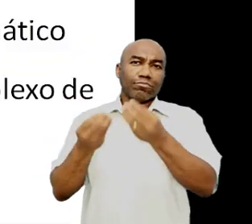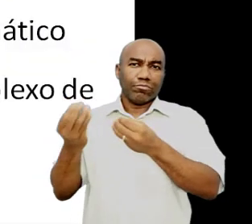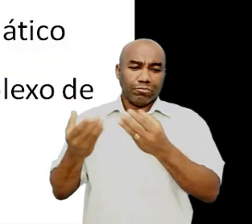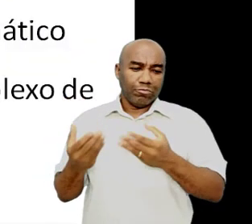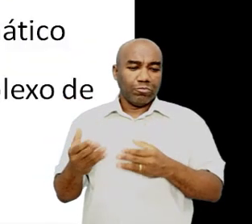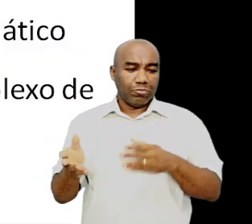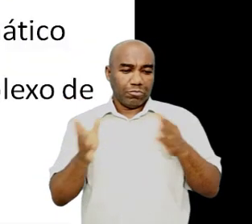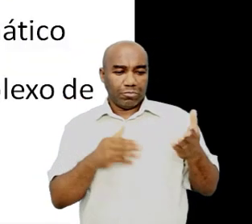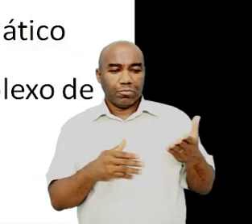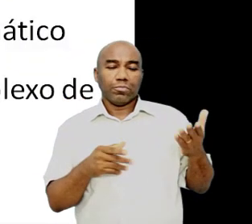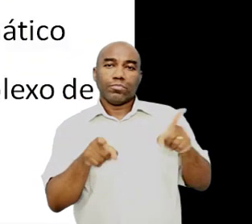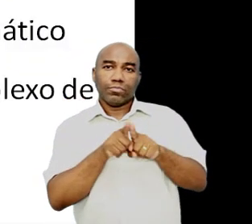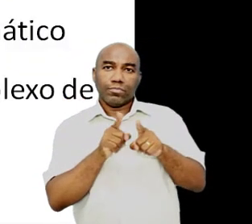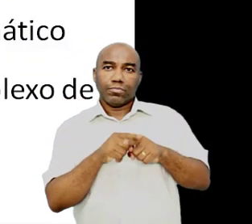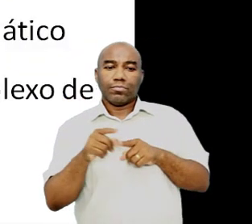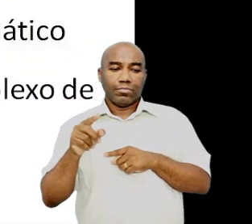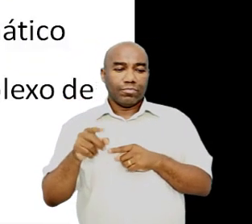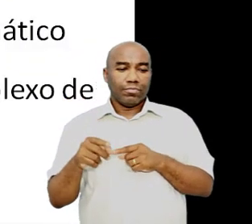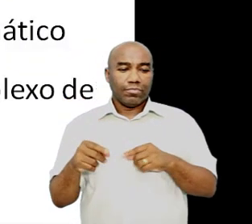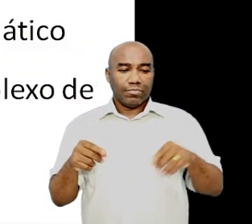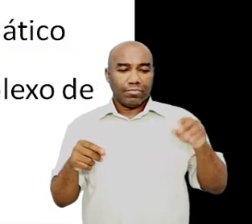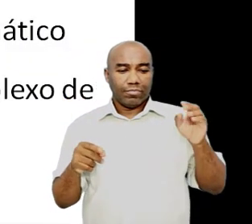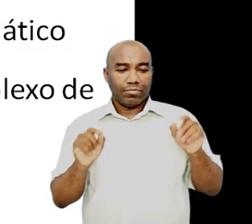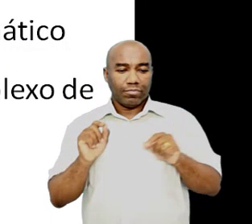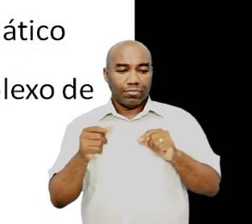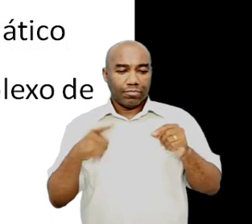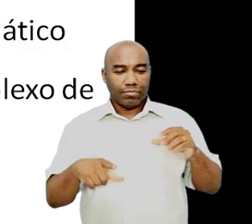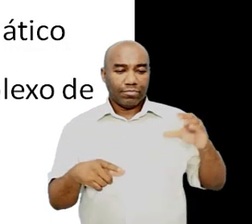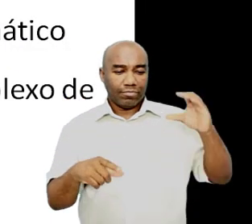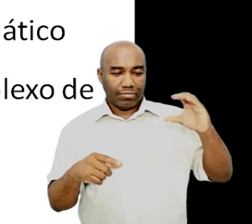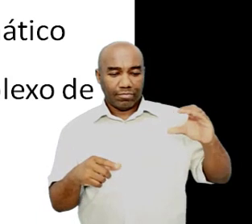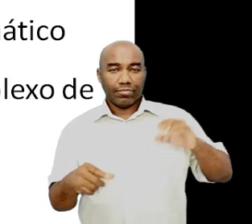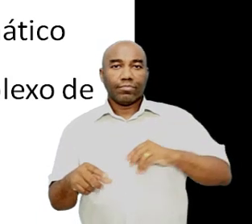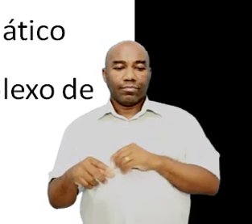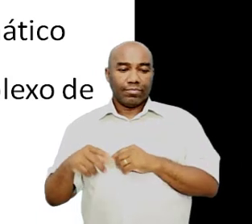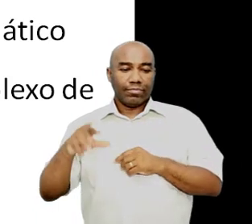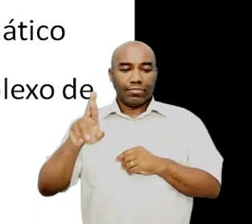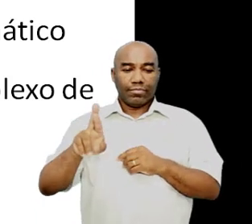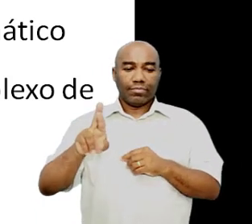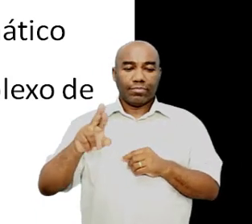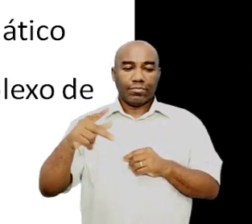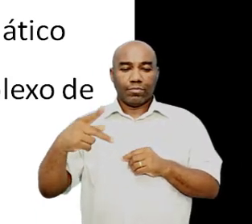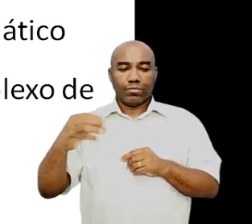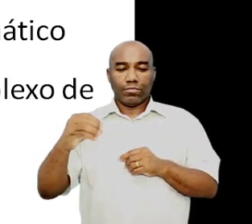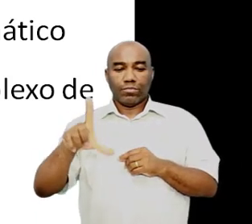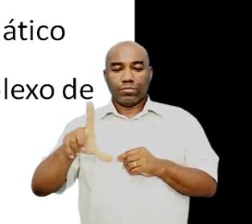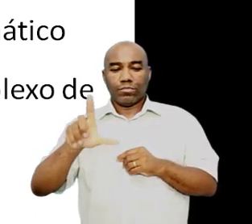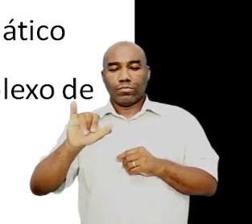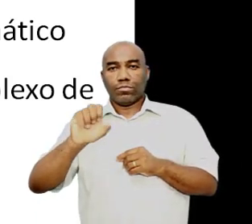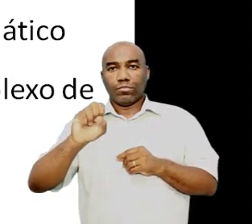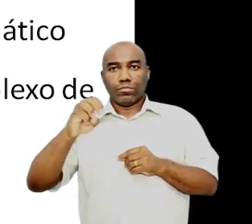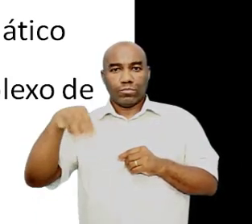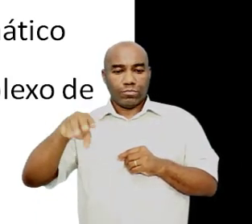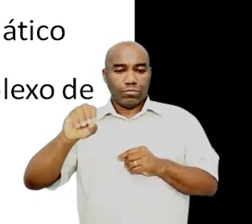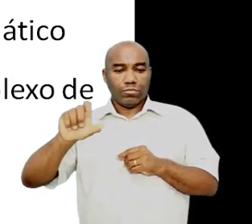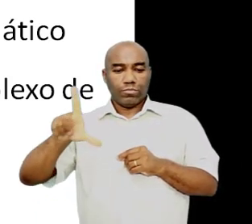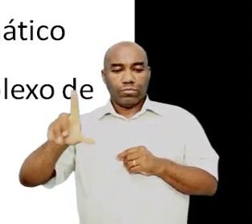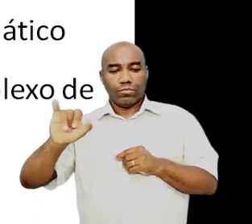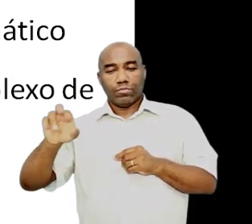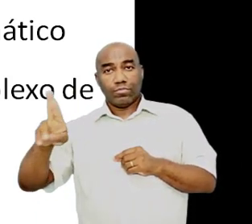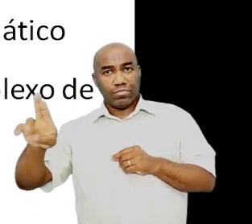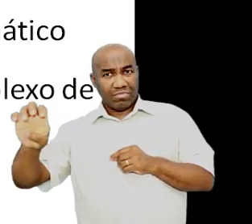Polissomos, ou seja, ribossomos livres. Não. Retículo endoplasmático